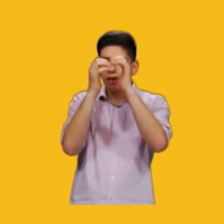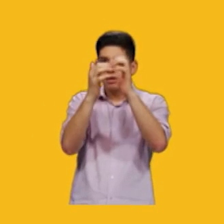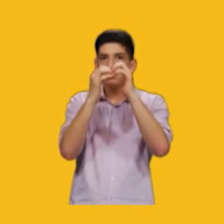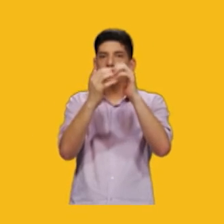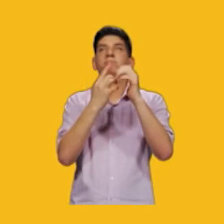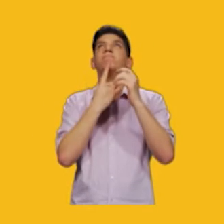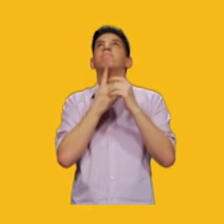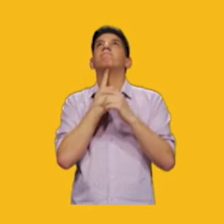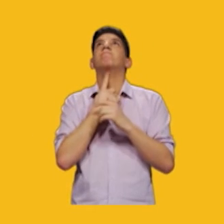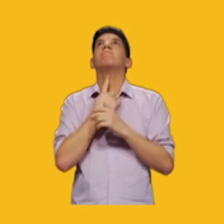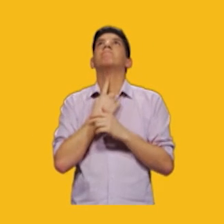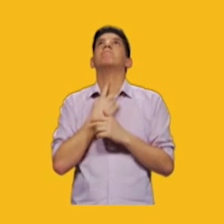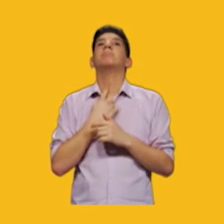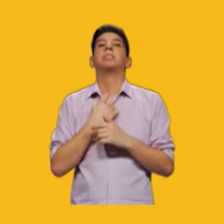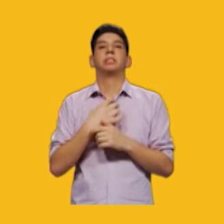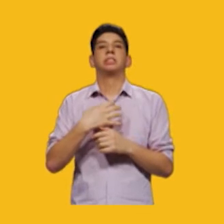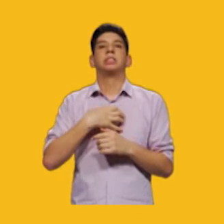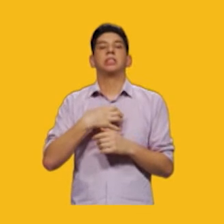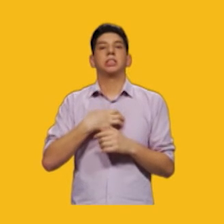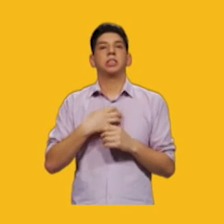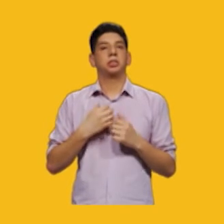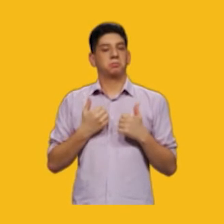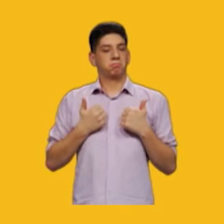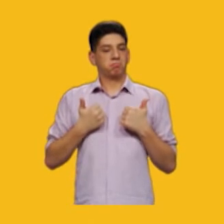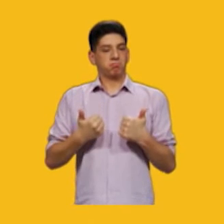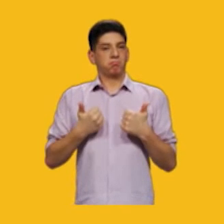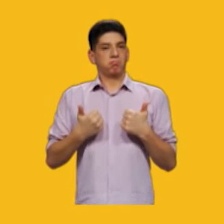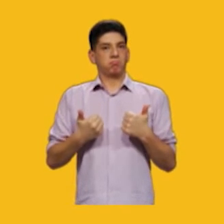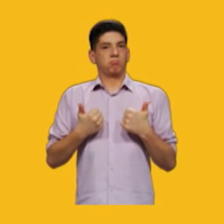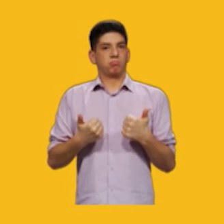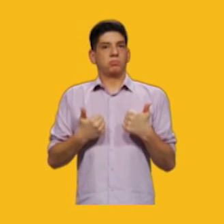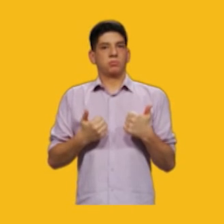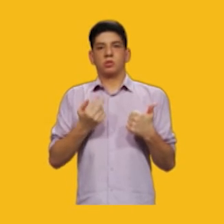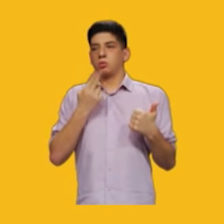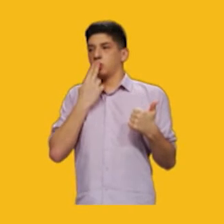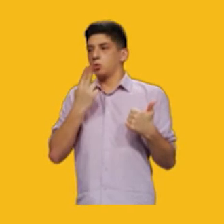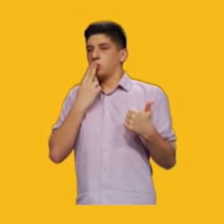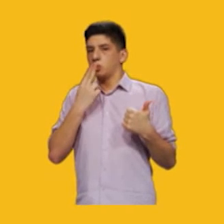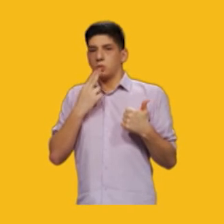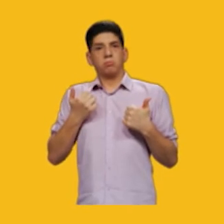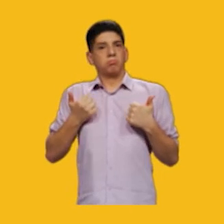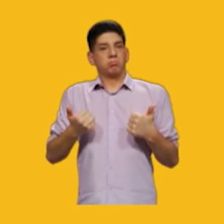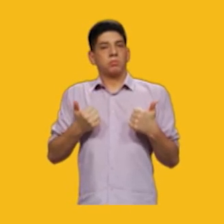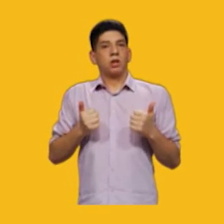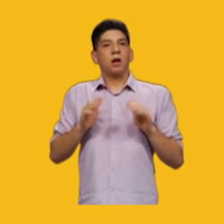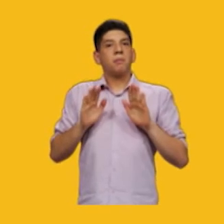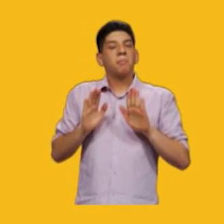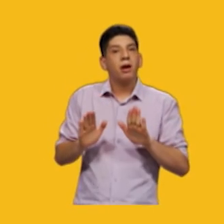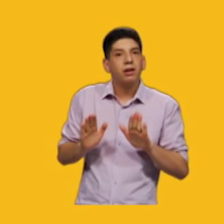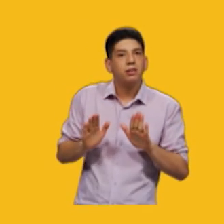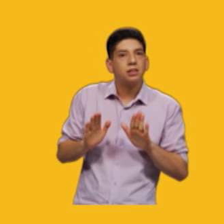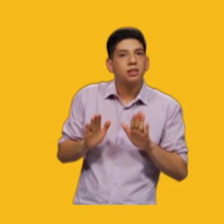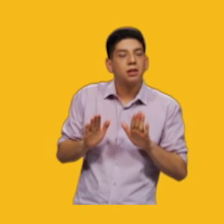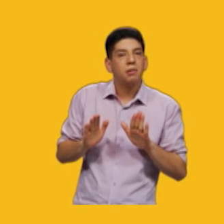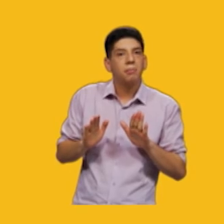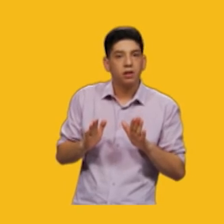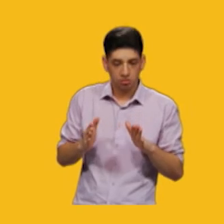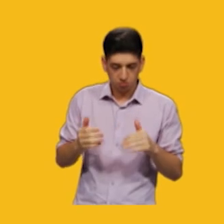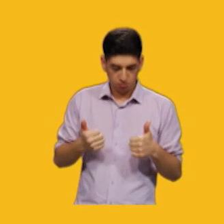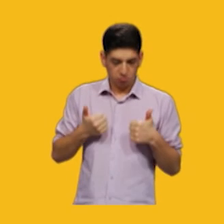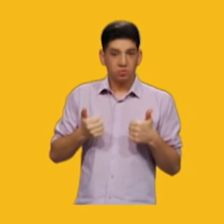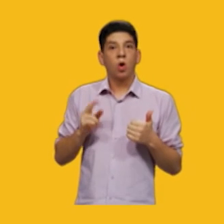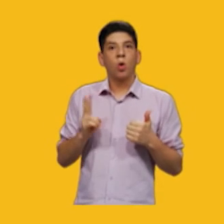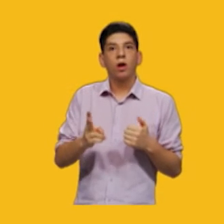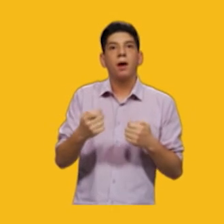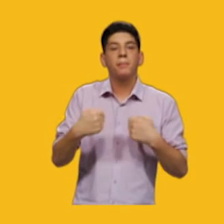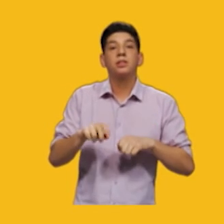aquela sensação de prazer. Só que para ele manter o prazer com o passar do tempo, ela te pede mais cigarro e com